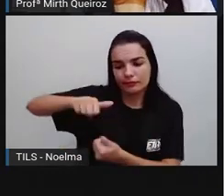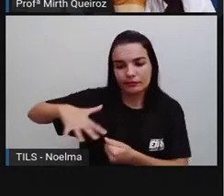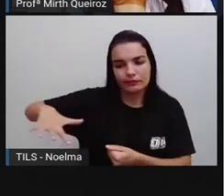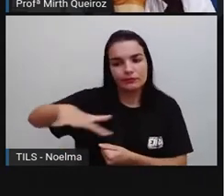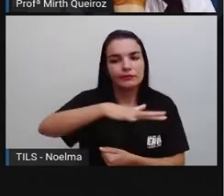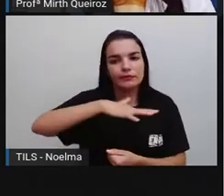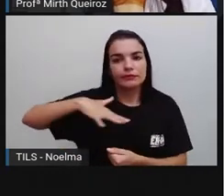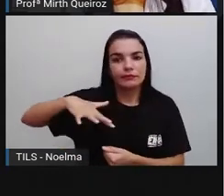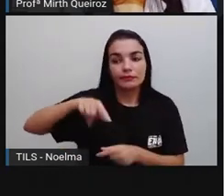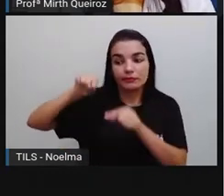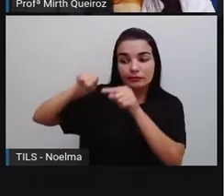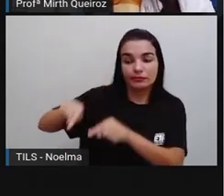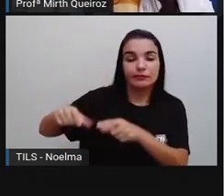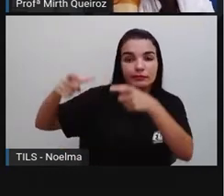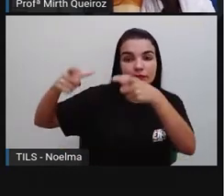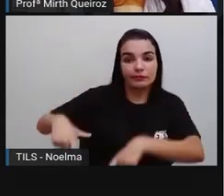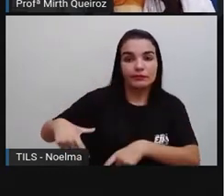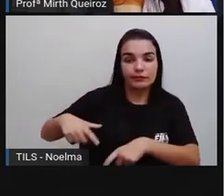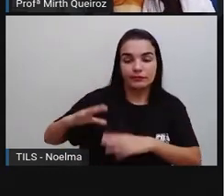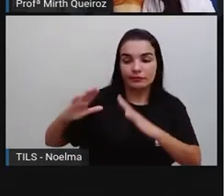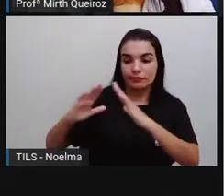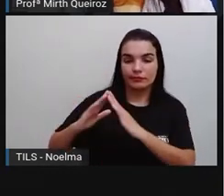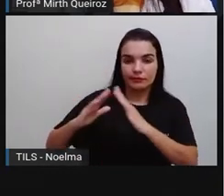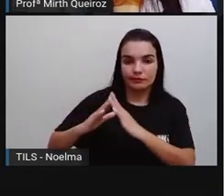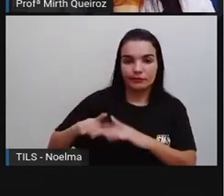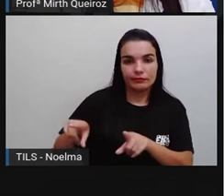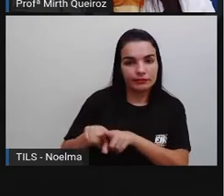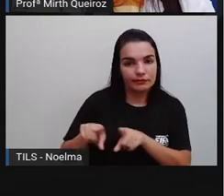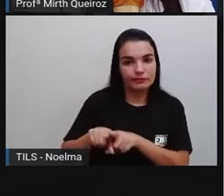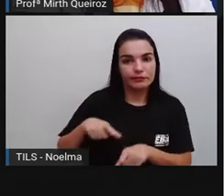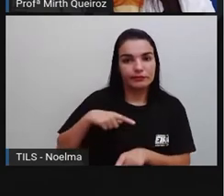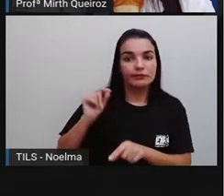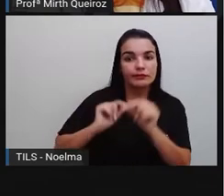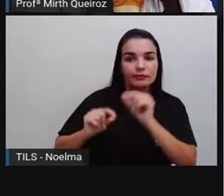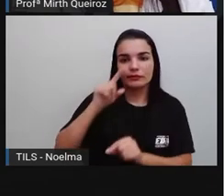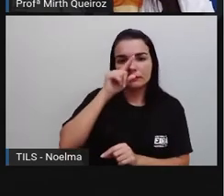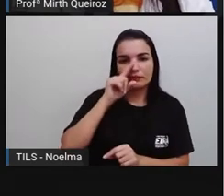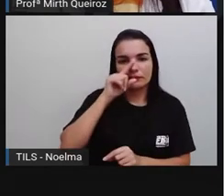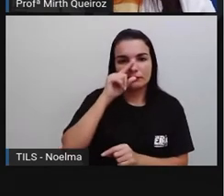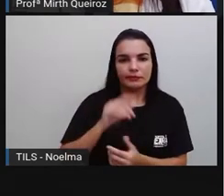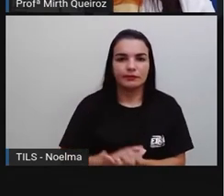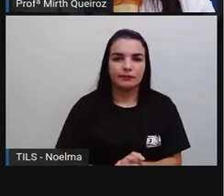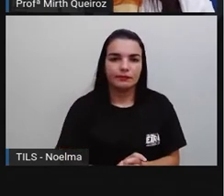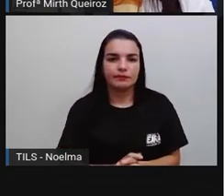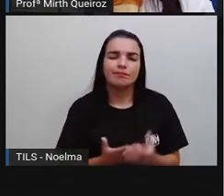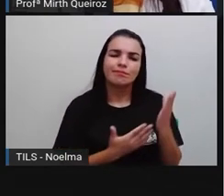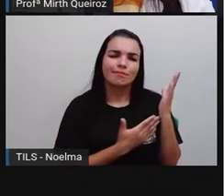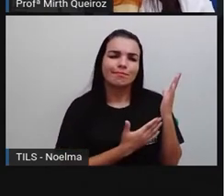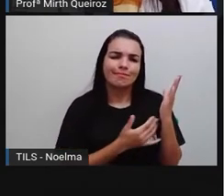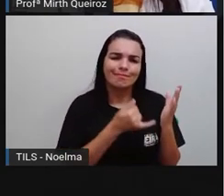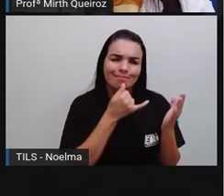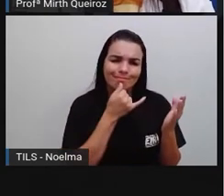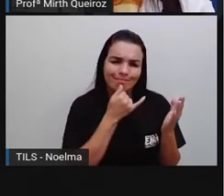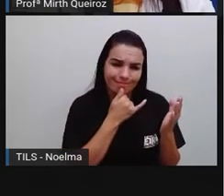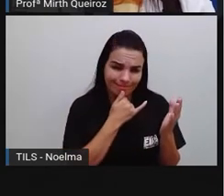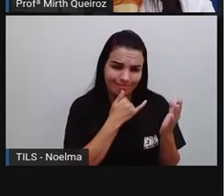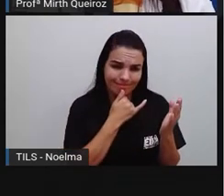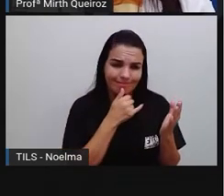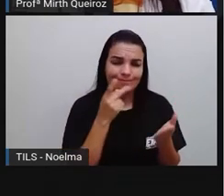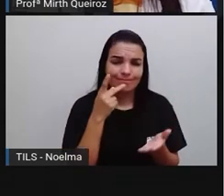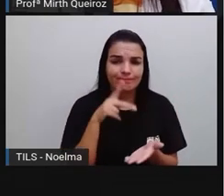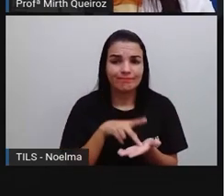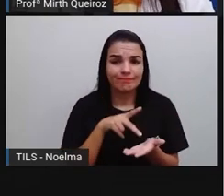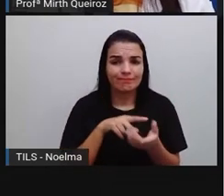E esses animais, fora do seu habitat, também correm riscos. Essa triste realidade causa